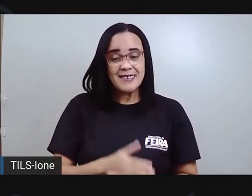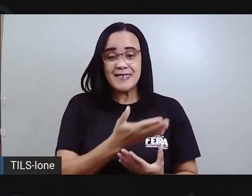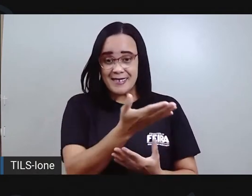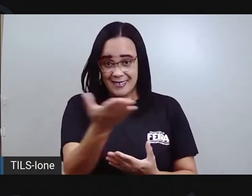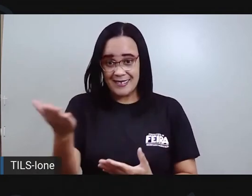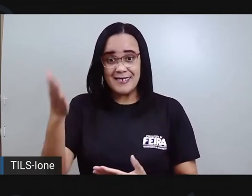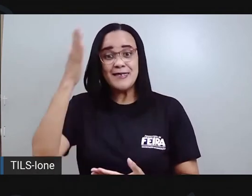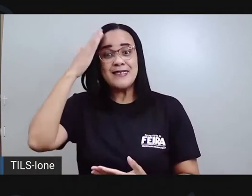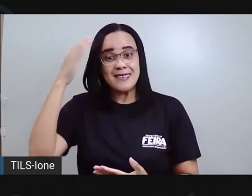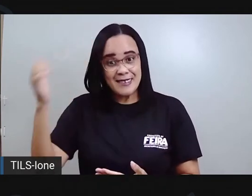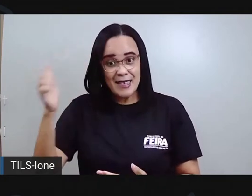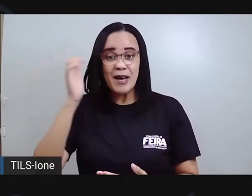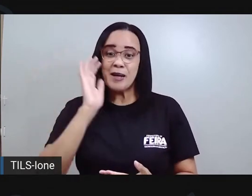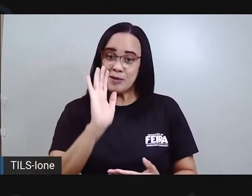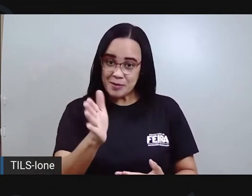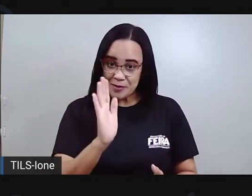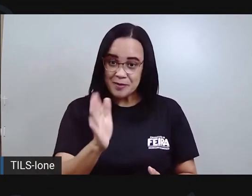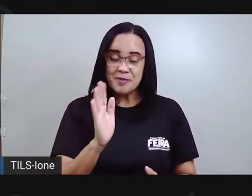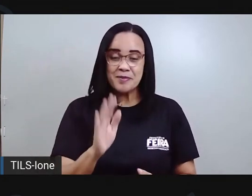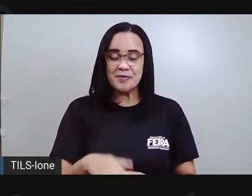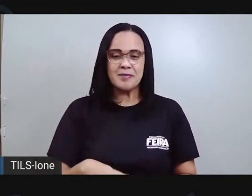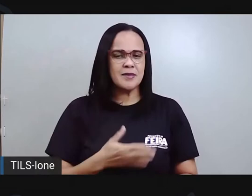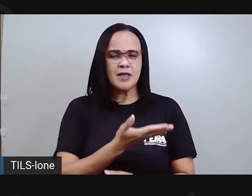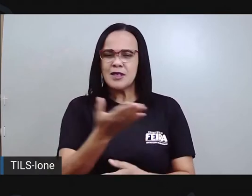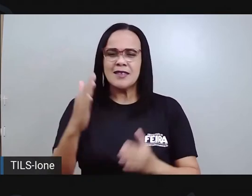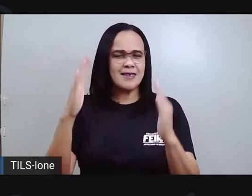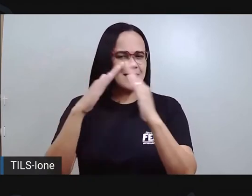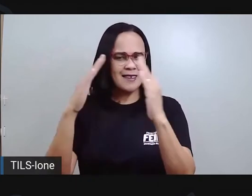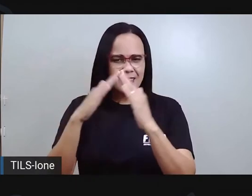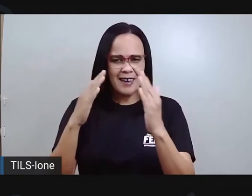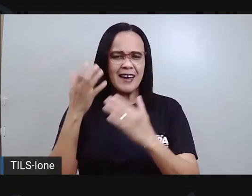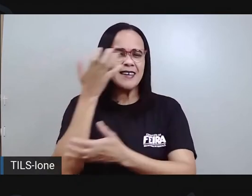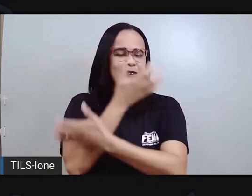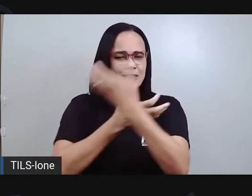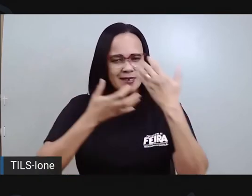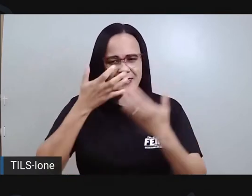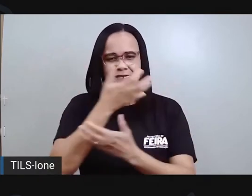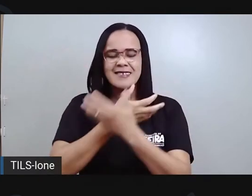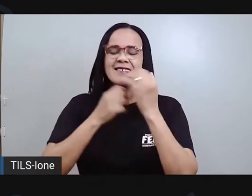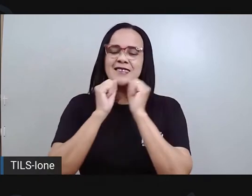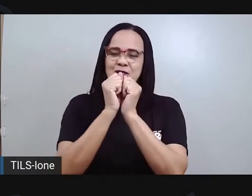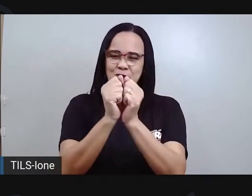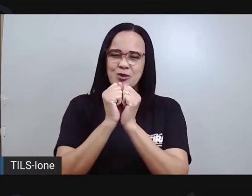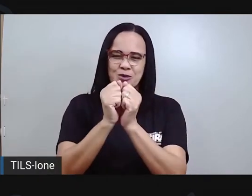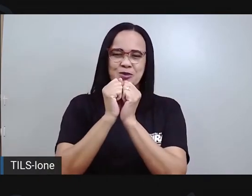sabem cantar. Todo mundo vai cantar de casa. Eu tenho certeza.